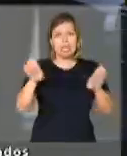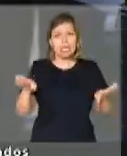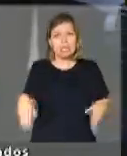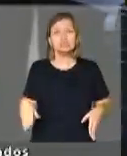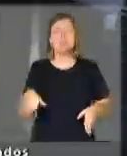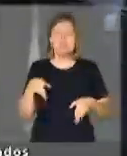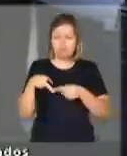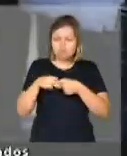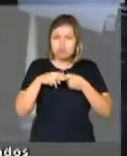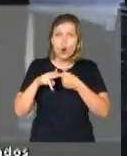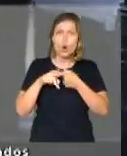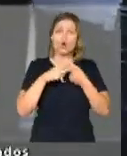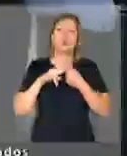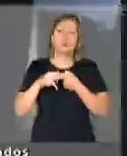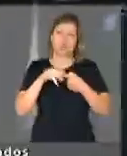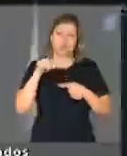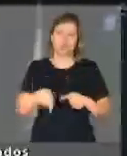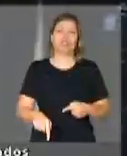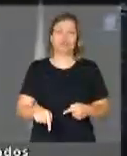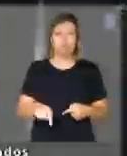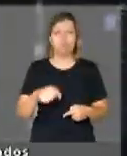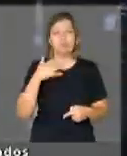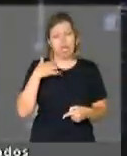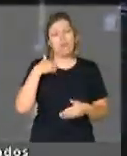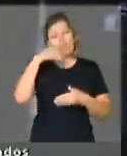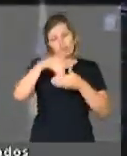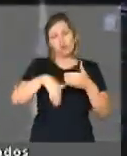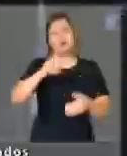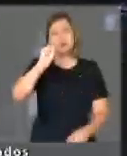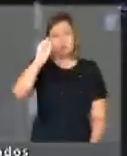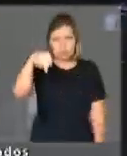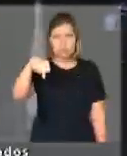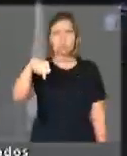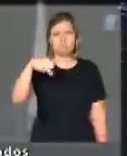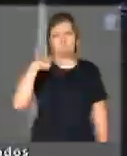solução técnica para esse assunto. Meu voto é sim, seguindo o meu partido. Obrigado.